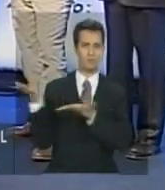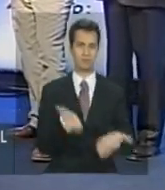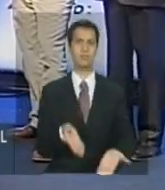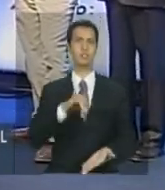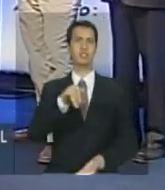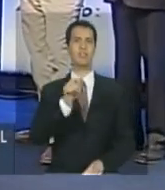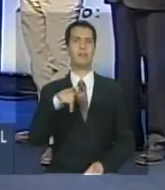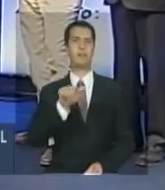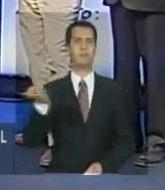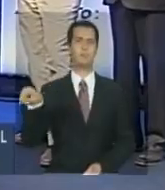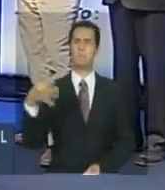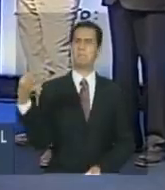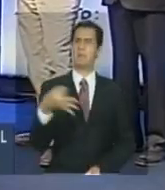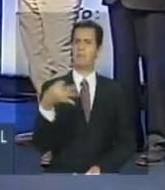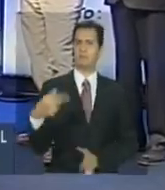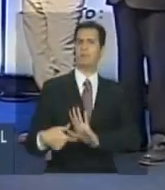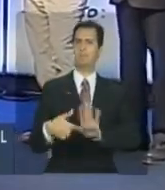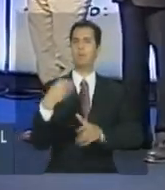Tá?